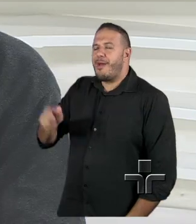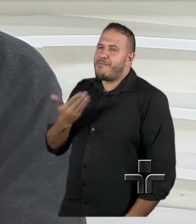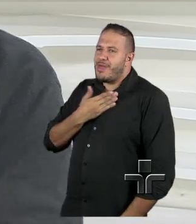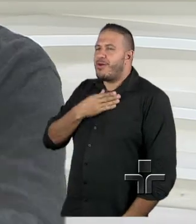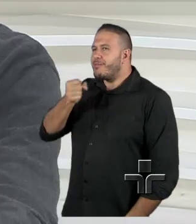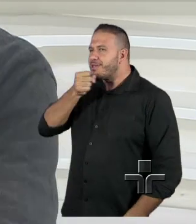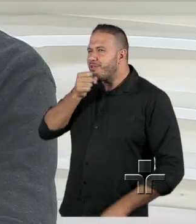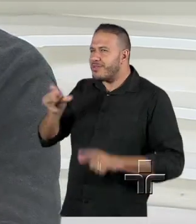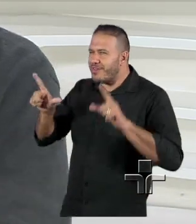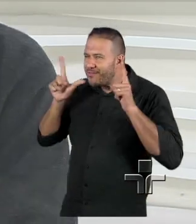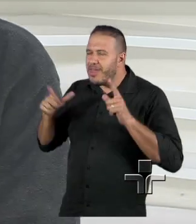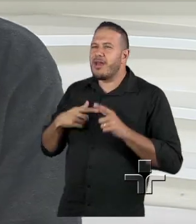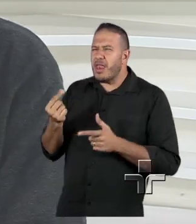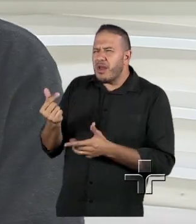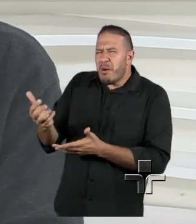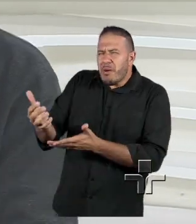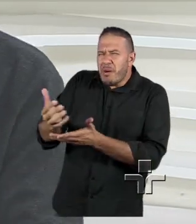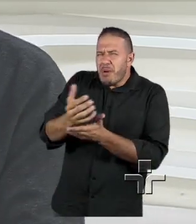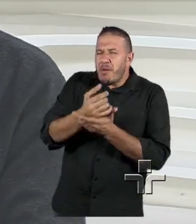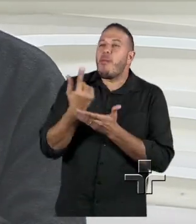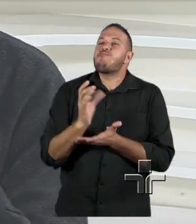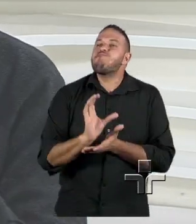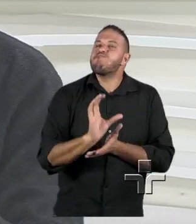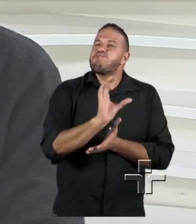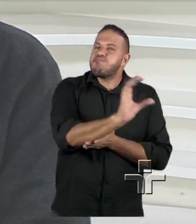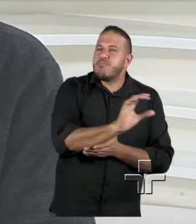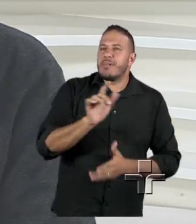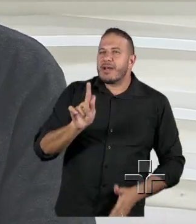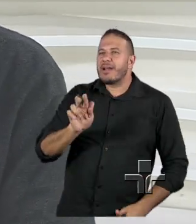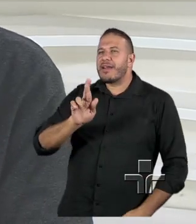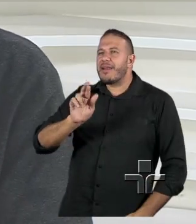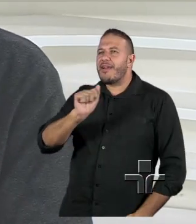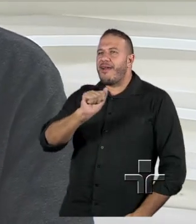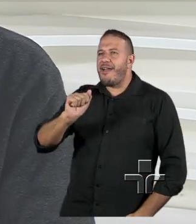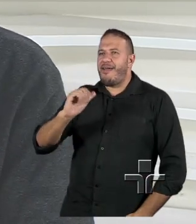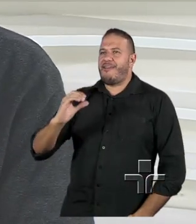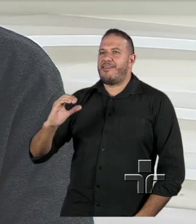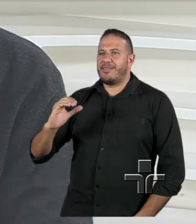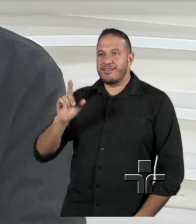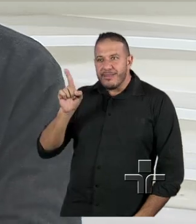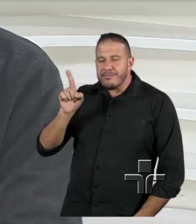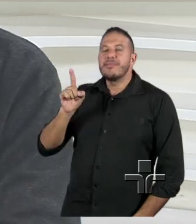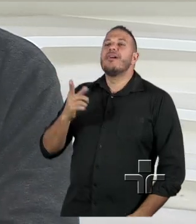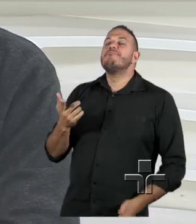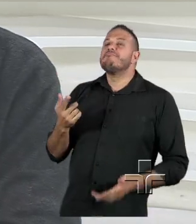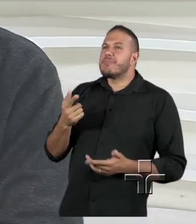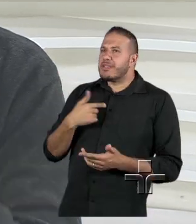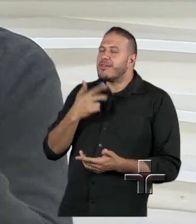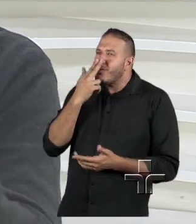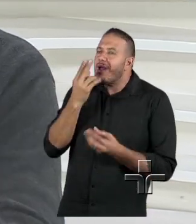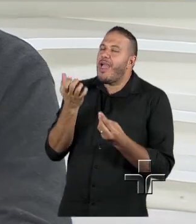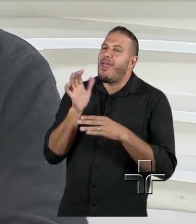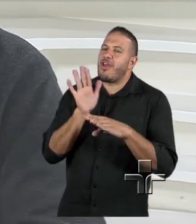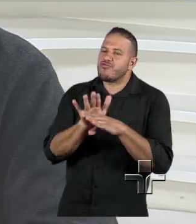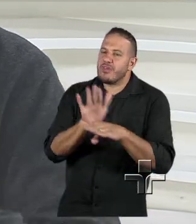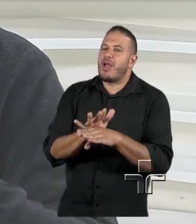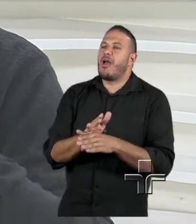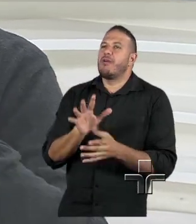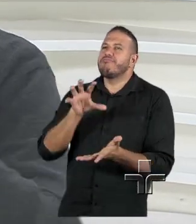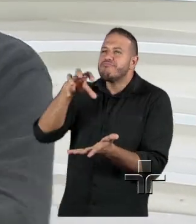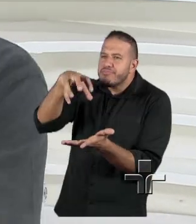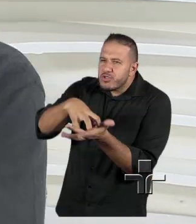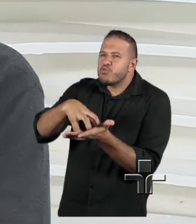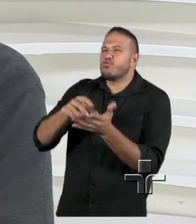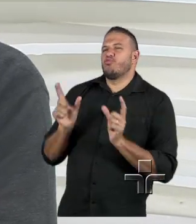empresários e tal, para o GRAAC. Então, eu sinto que a sociedade quer ajudar. Eu sinto que falta, às vezes, projetos